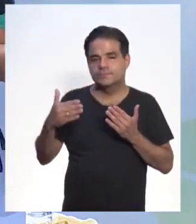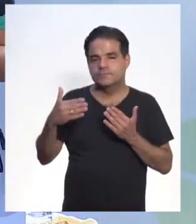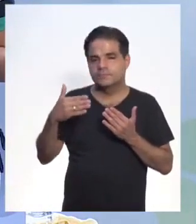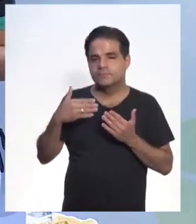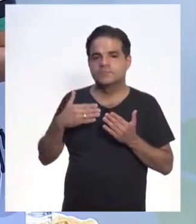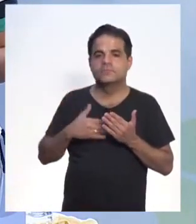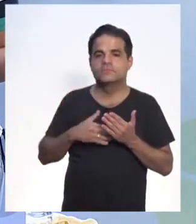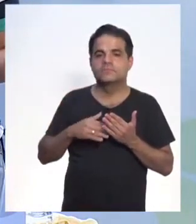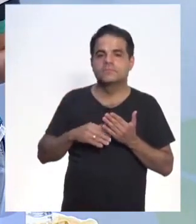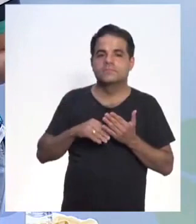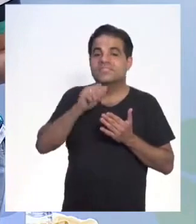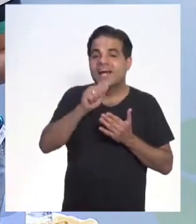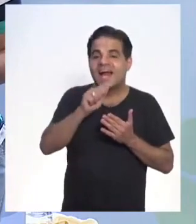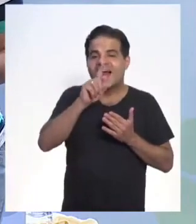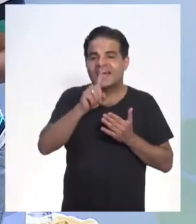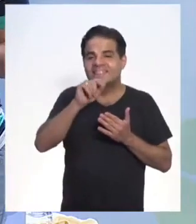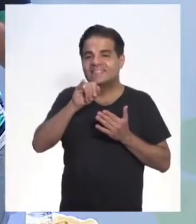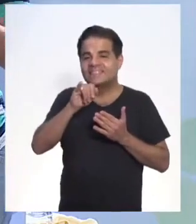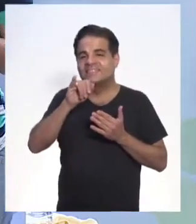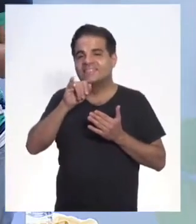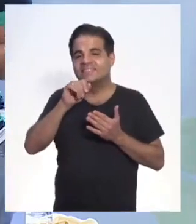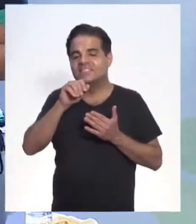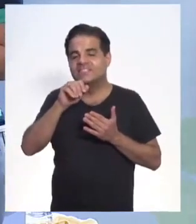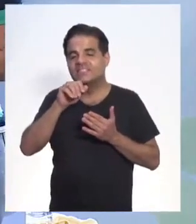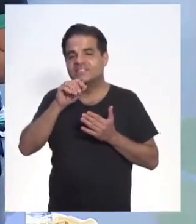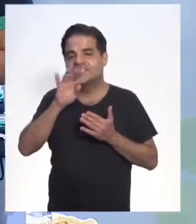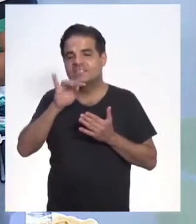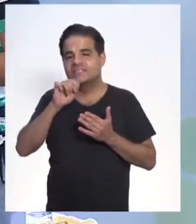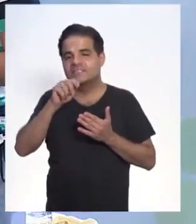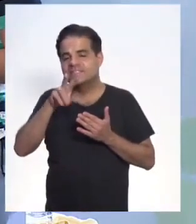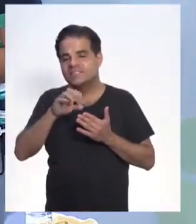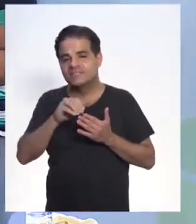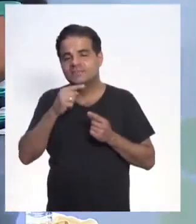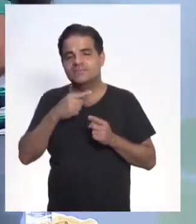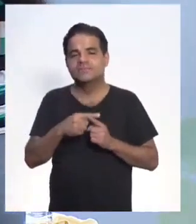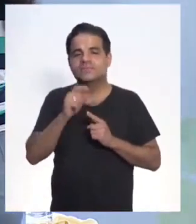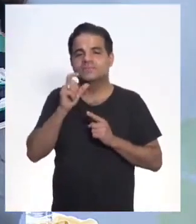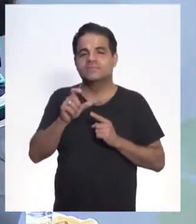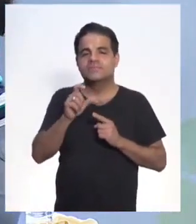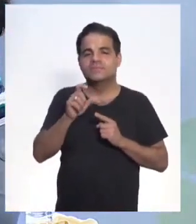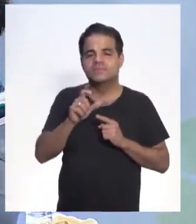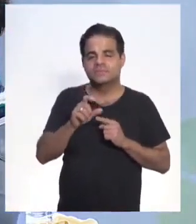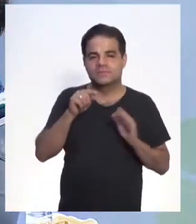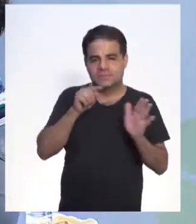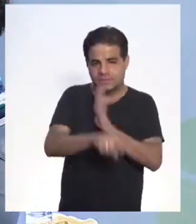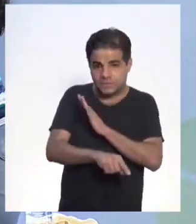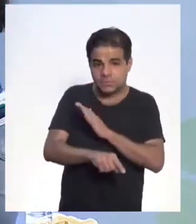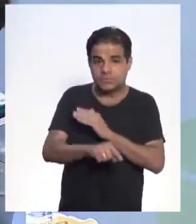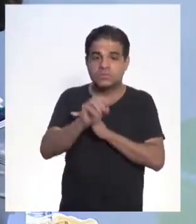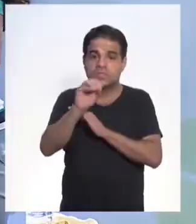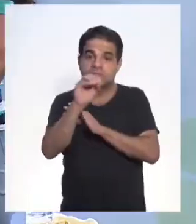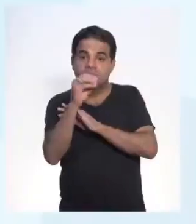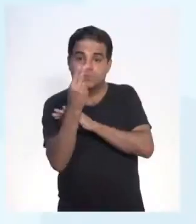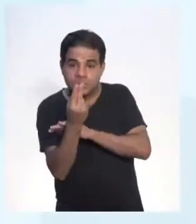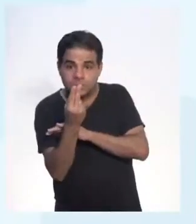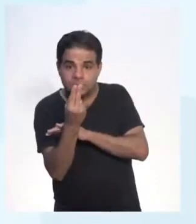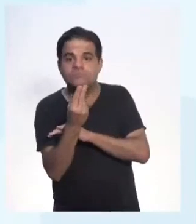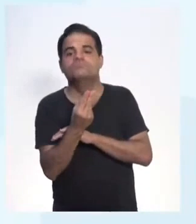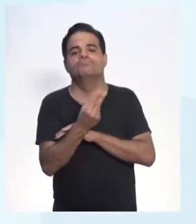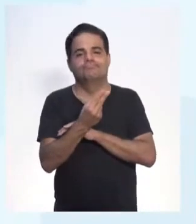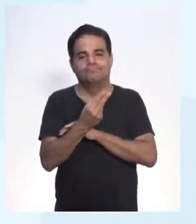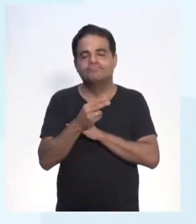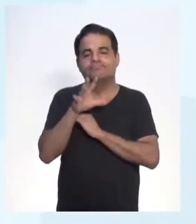princípio aditivo. Por quê? Porque a palavra da pergunta é ou. Então,